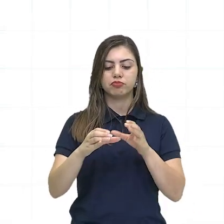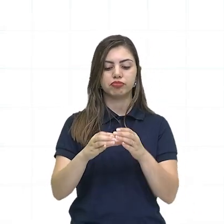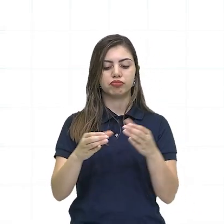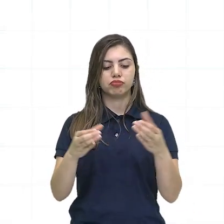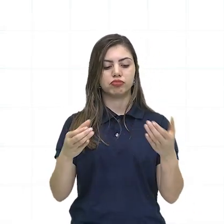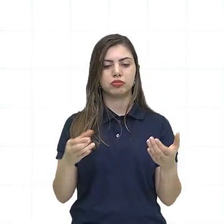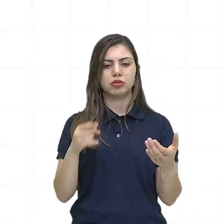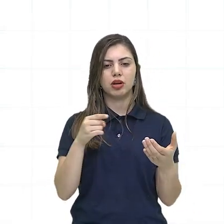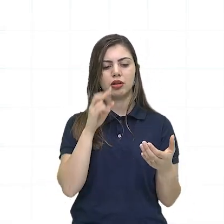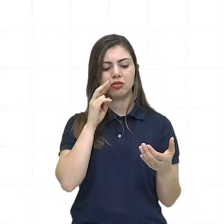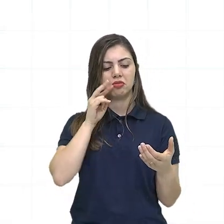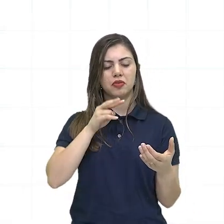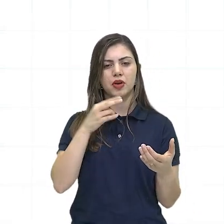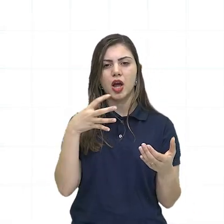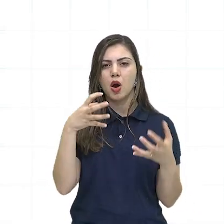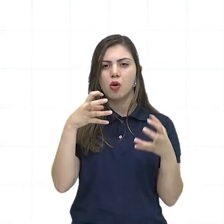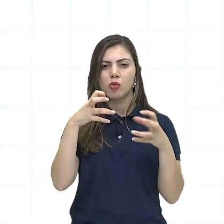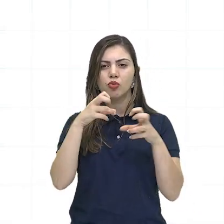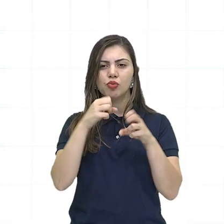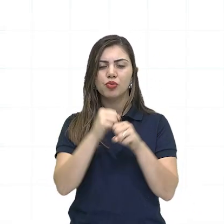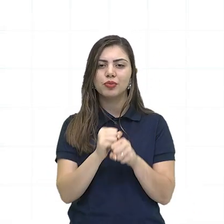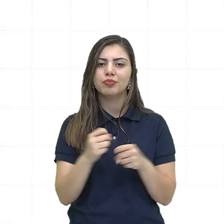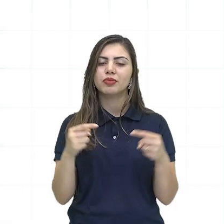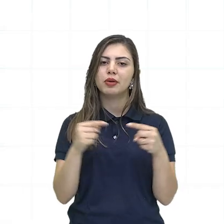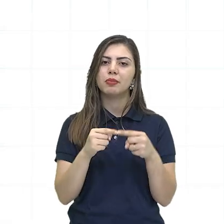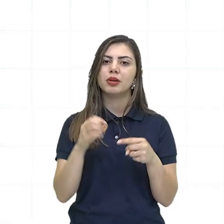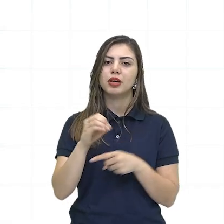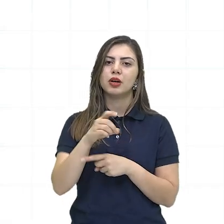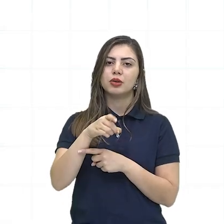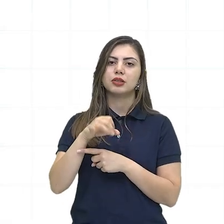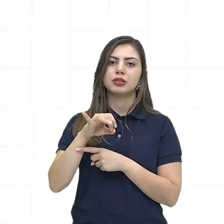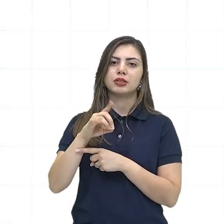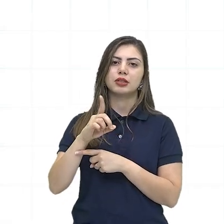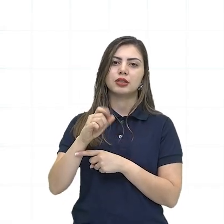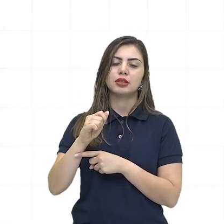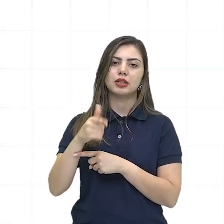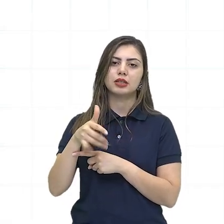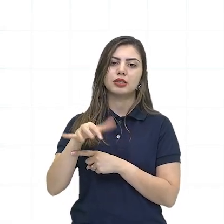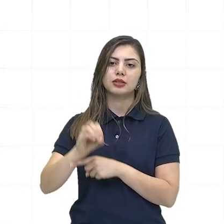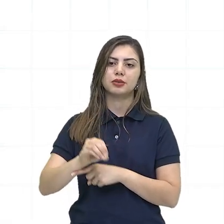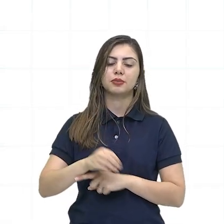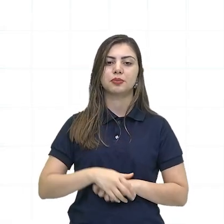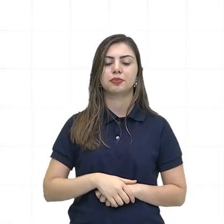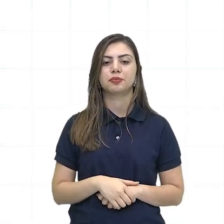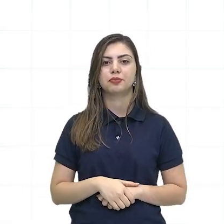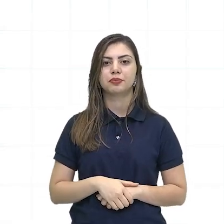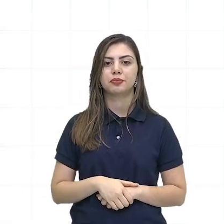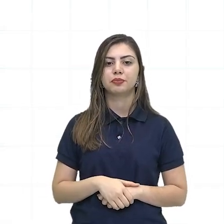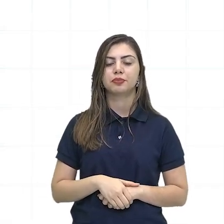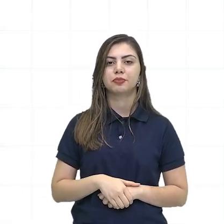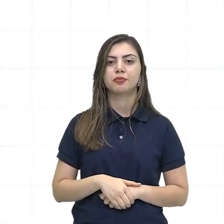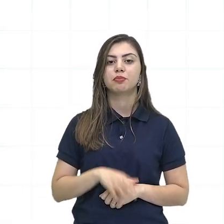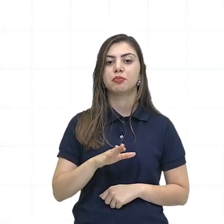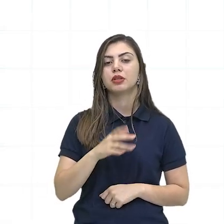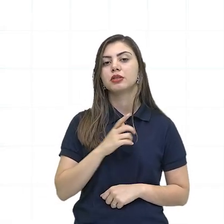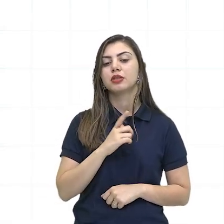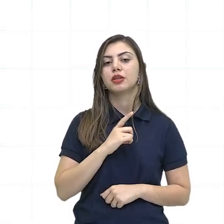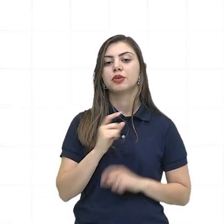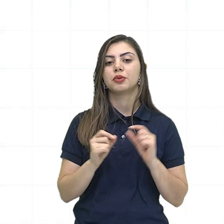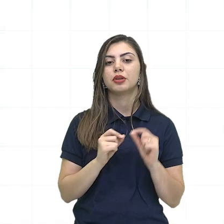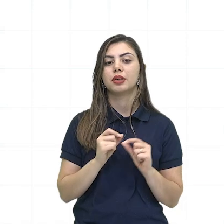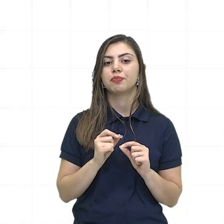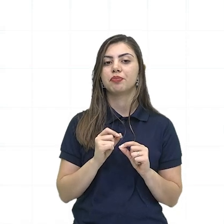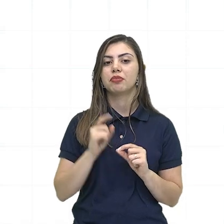facilmente que ela começa a escurecer. Este é o processo de oxidação, tá bom? Nós temos ainda como transformação química a ação